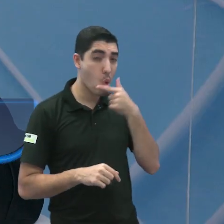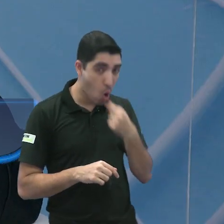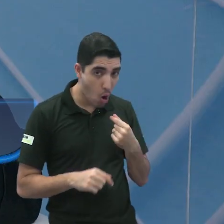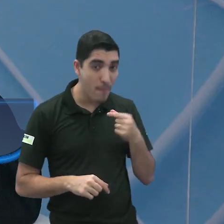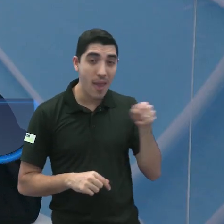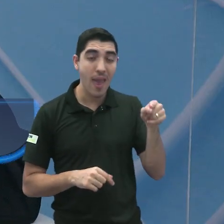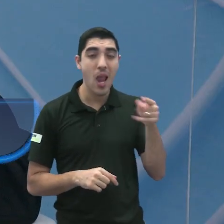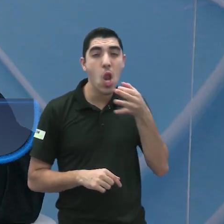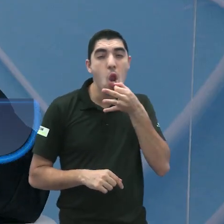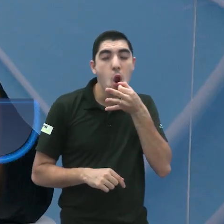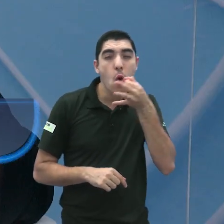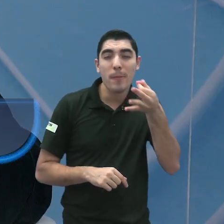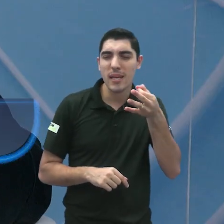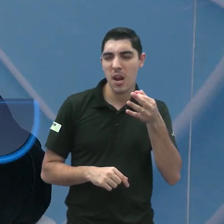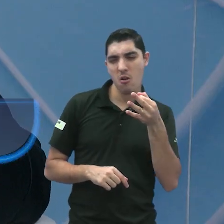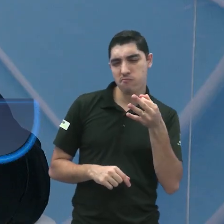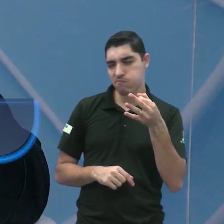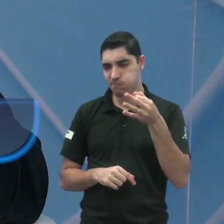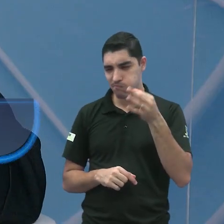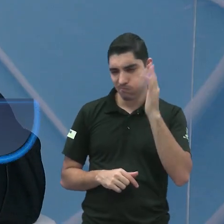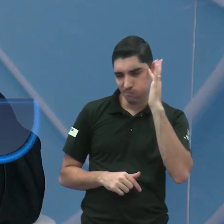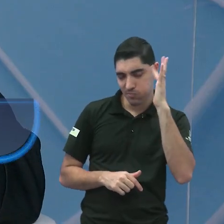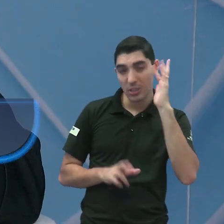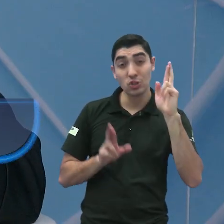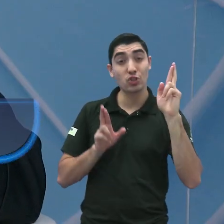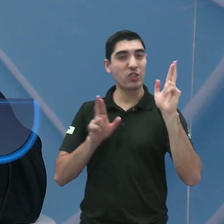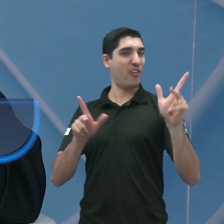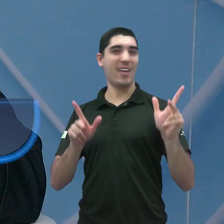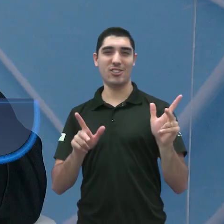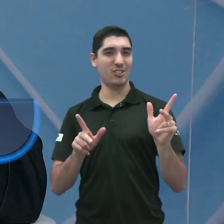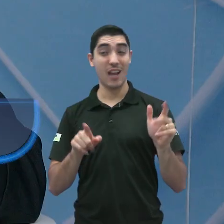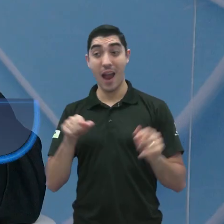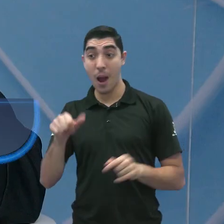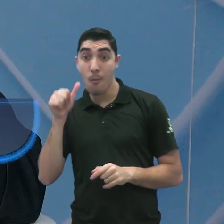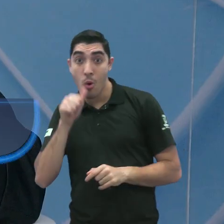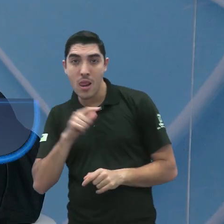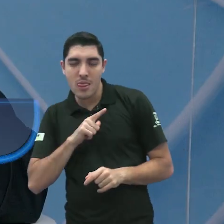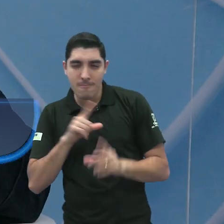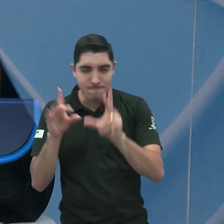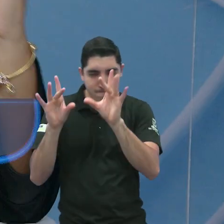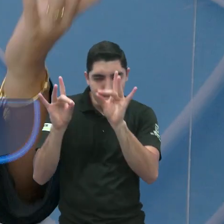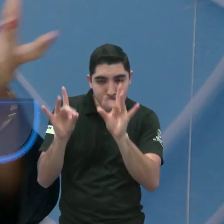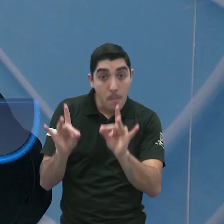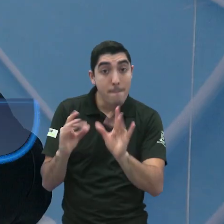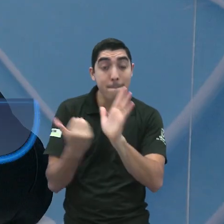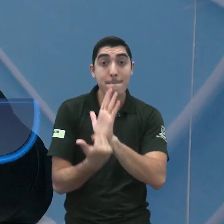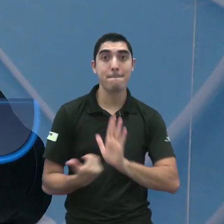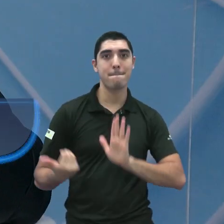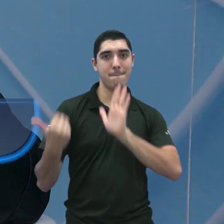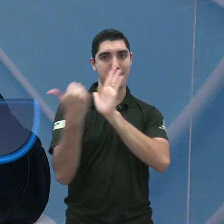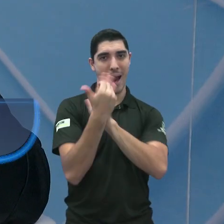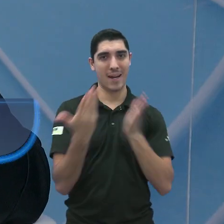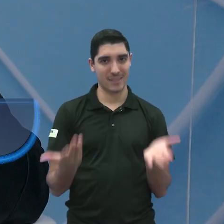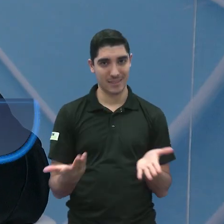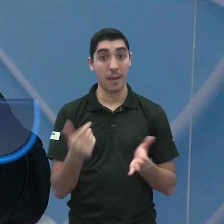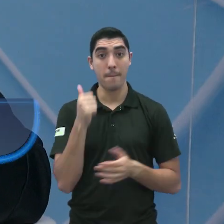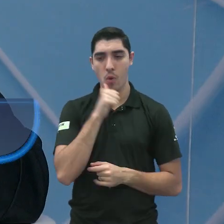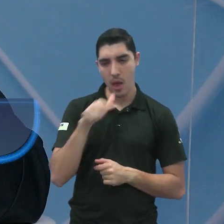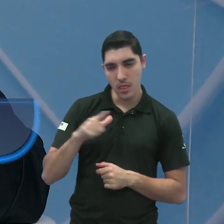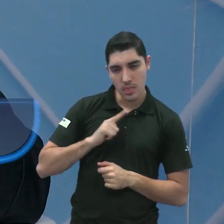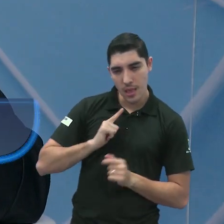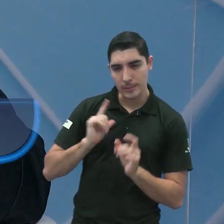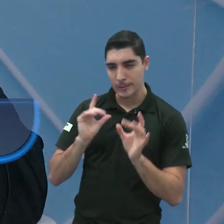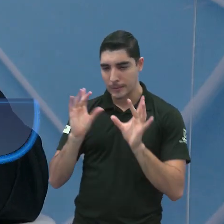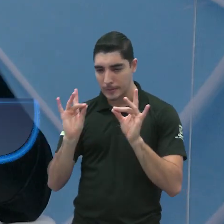tema pudesse fazer. Então, eu acho que essas questões diferentes que a mulher pode